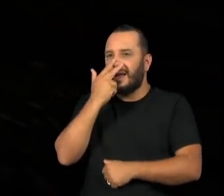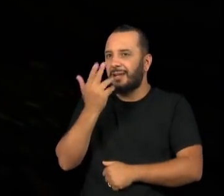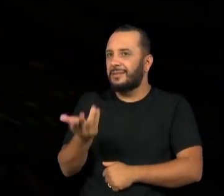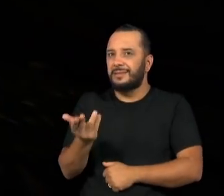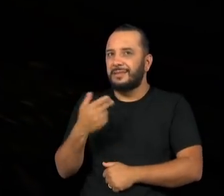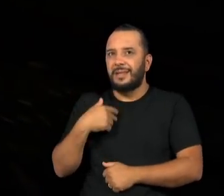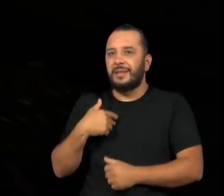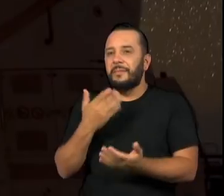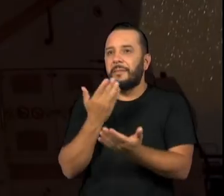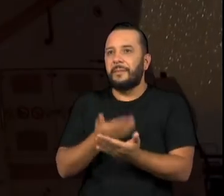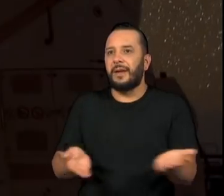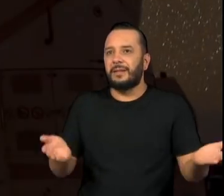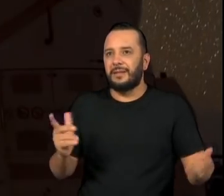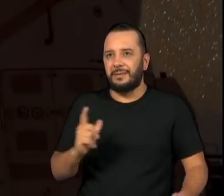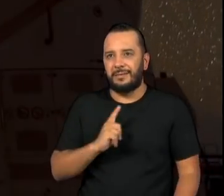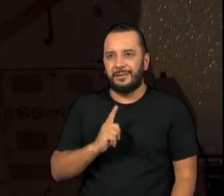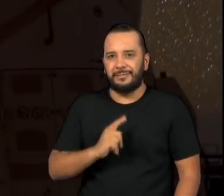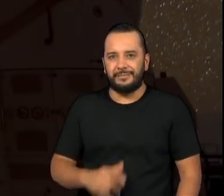estão perdendo.